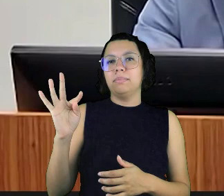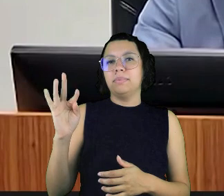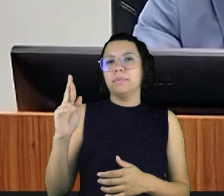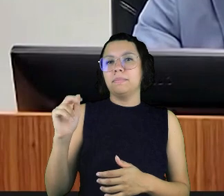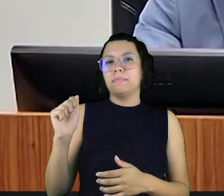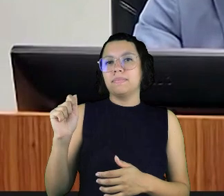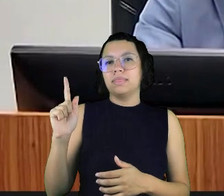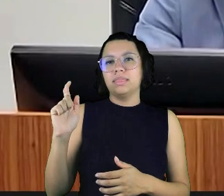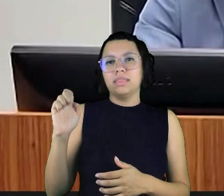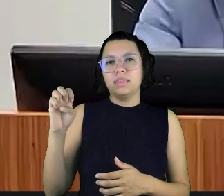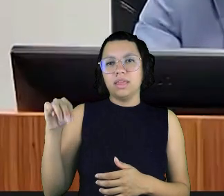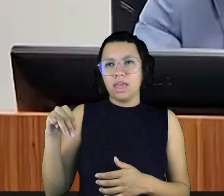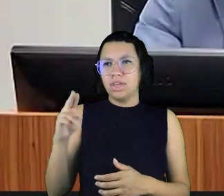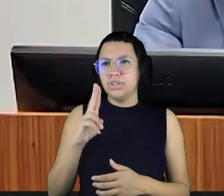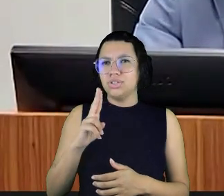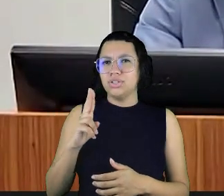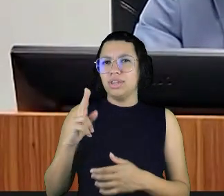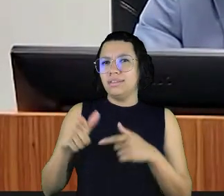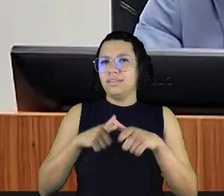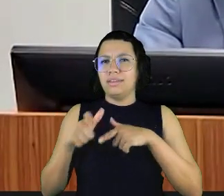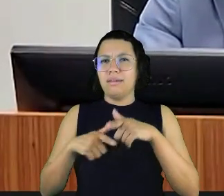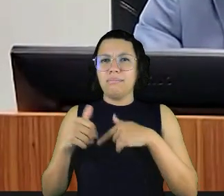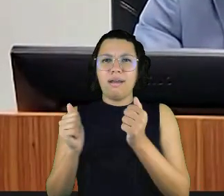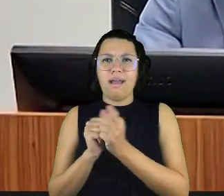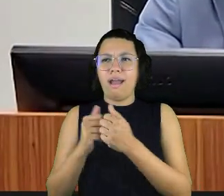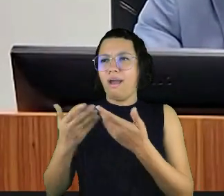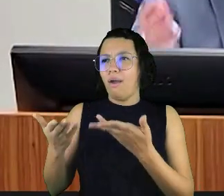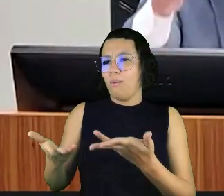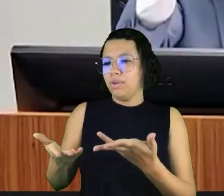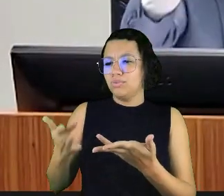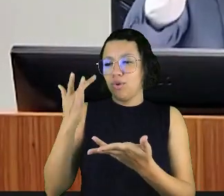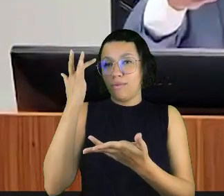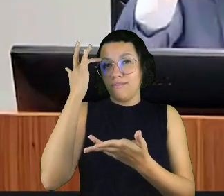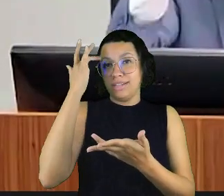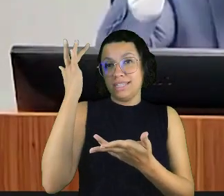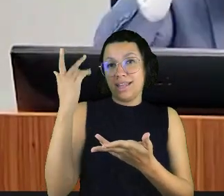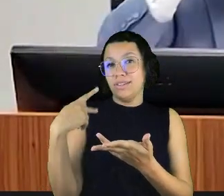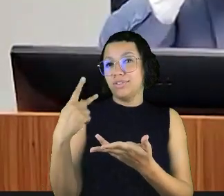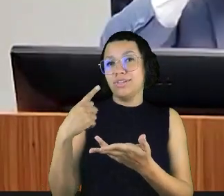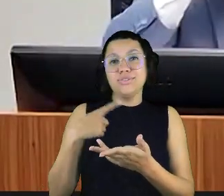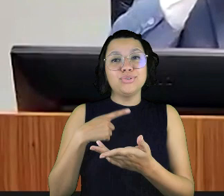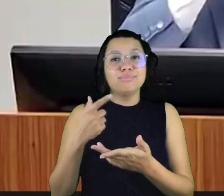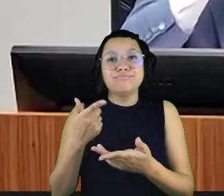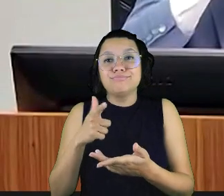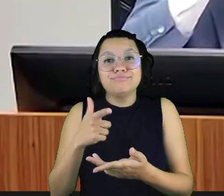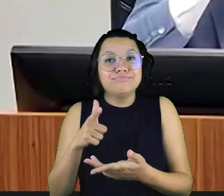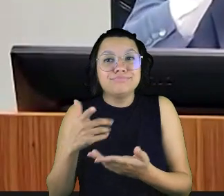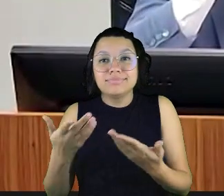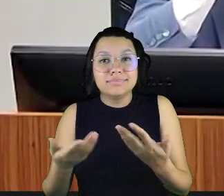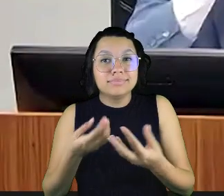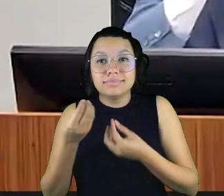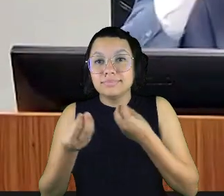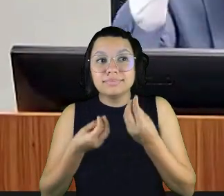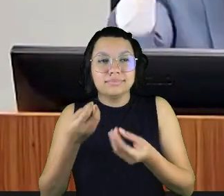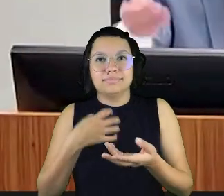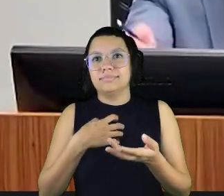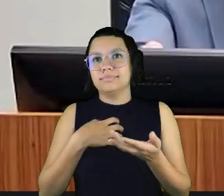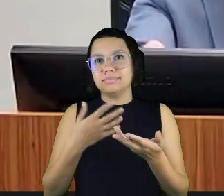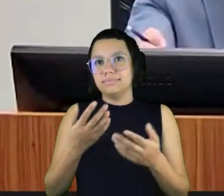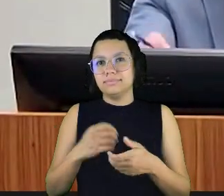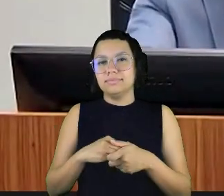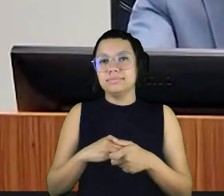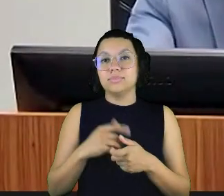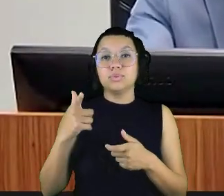facilidade assim que nós não teríamos de forma alguma. Outra coisa que seria muito bem-vinda, que poderia